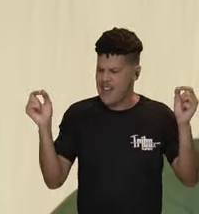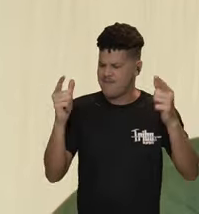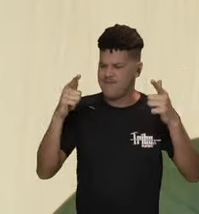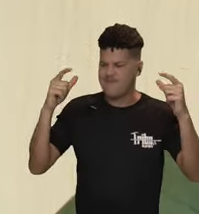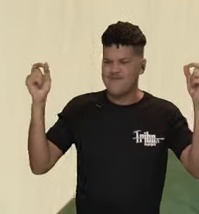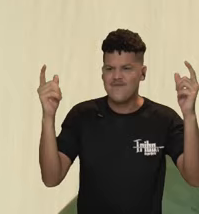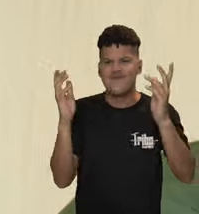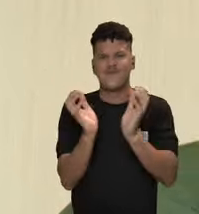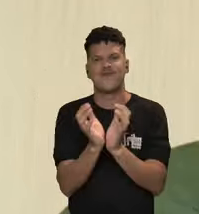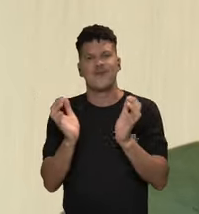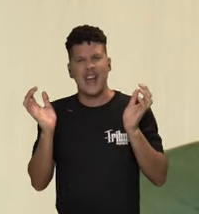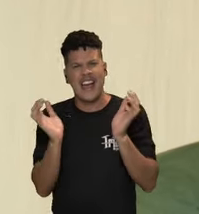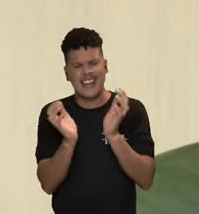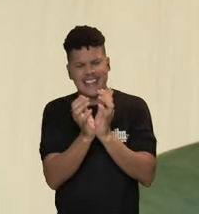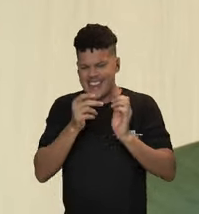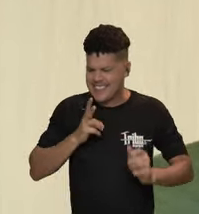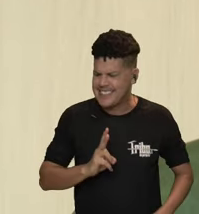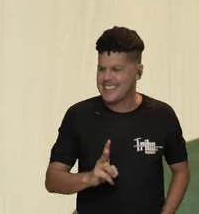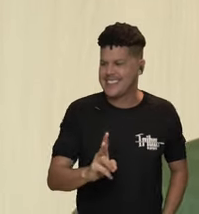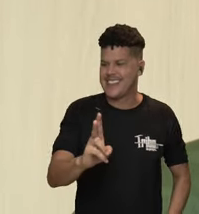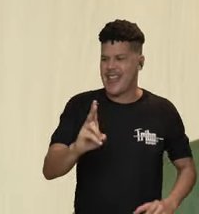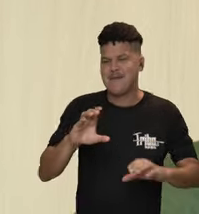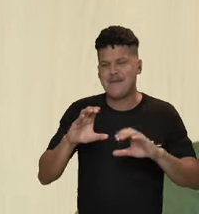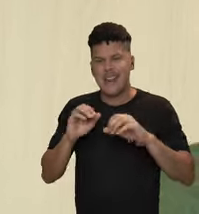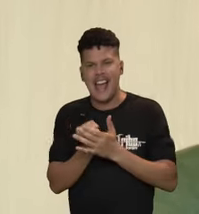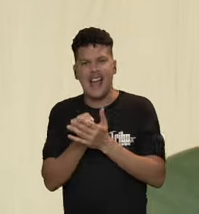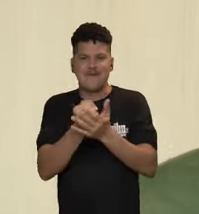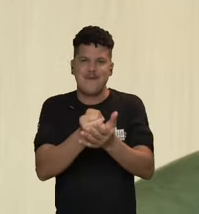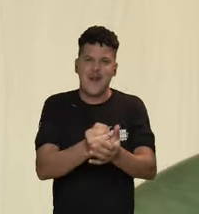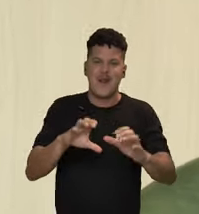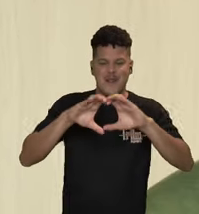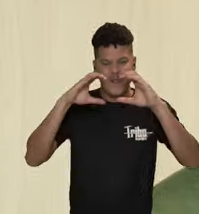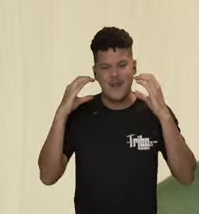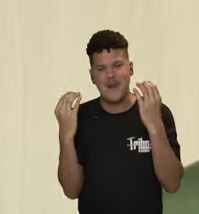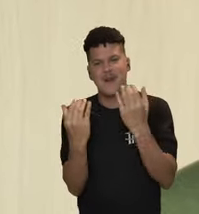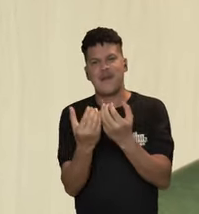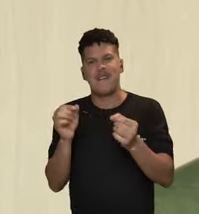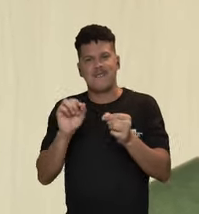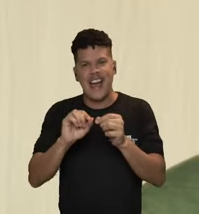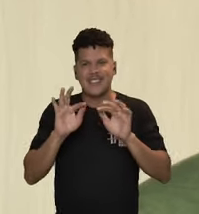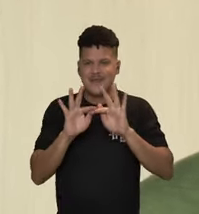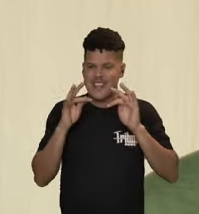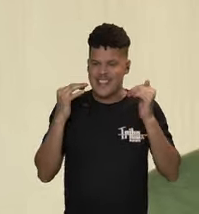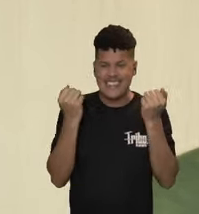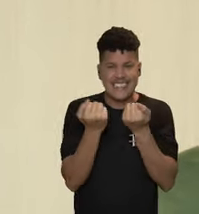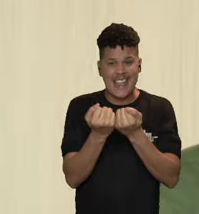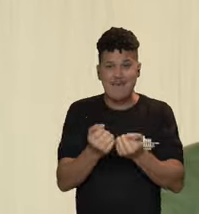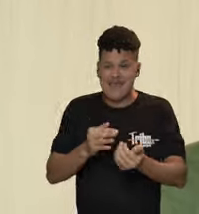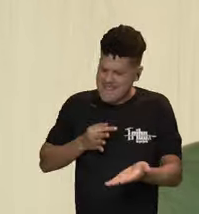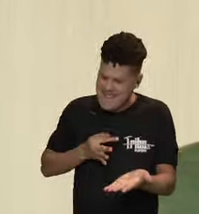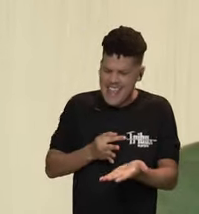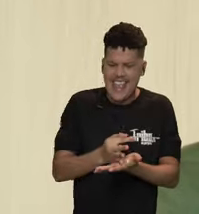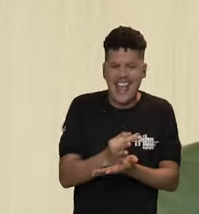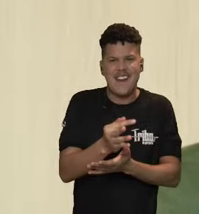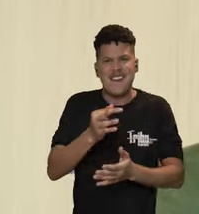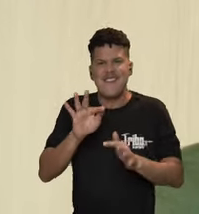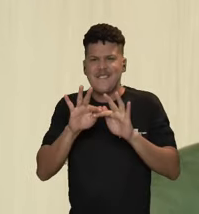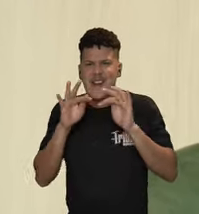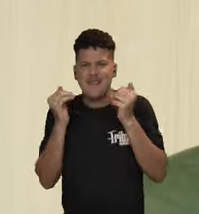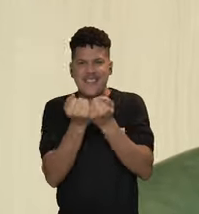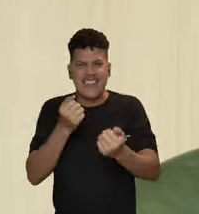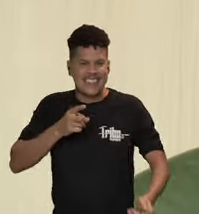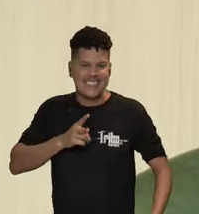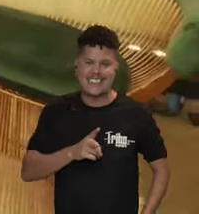quadrilha, certo? Coletividade faz família, sempre. E lealdade faz família, sempre. Paz é